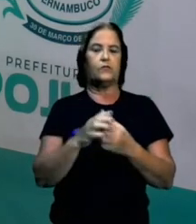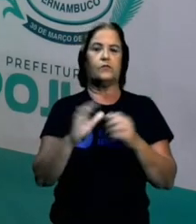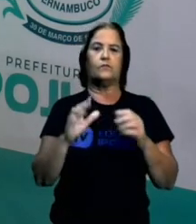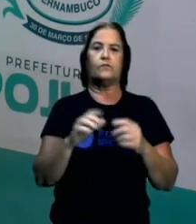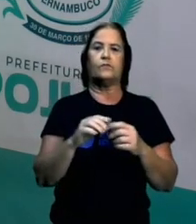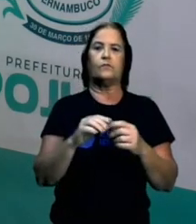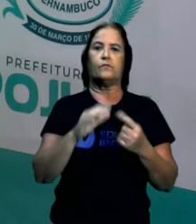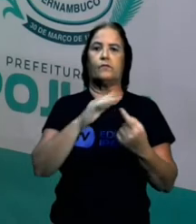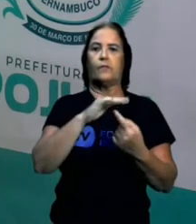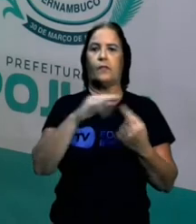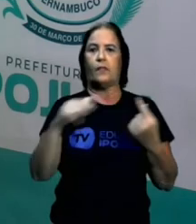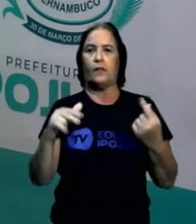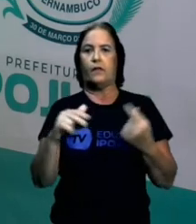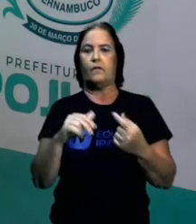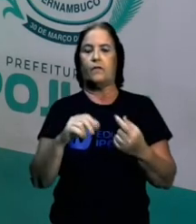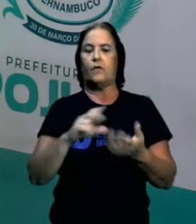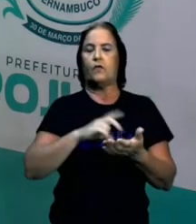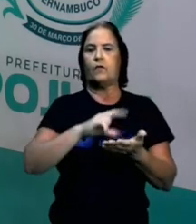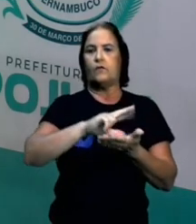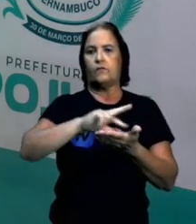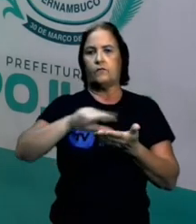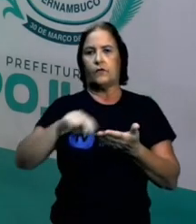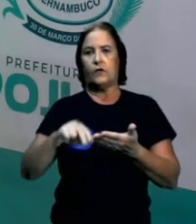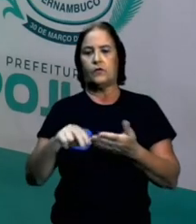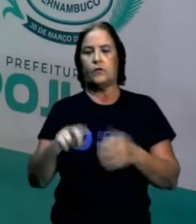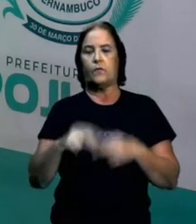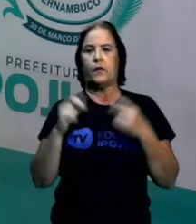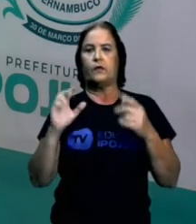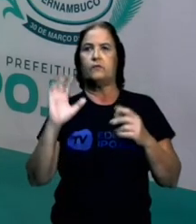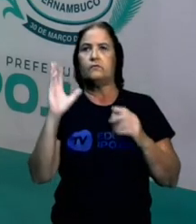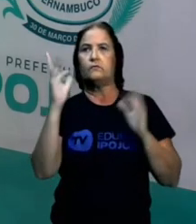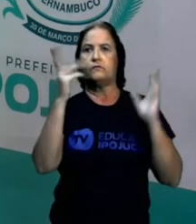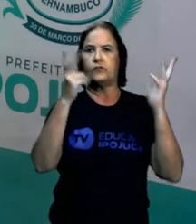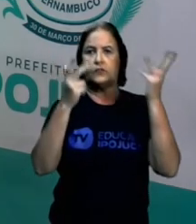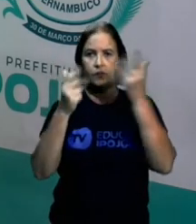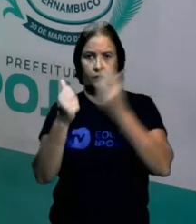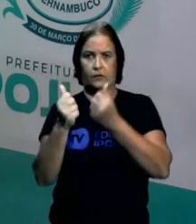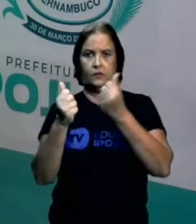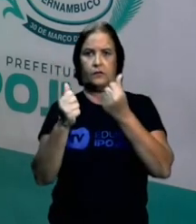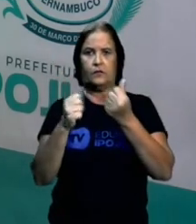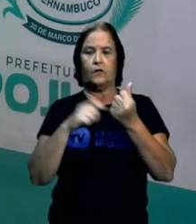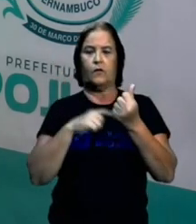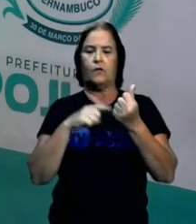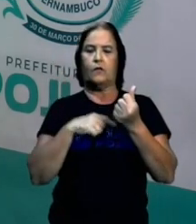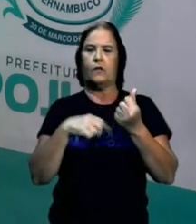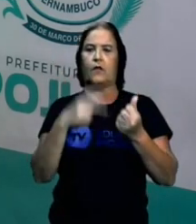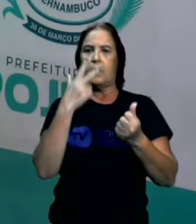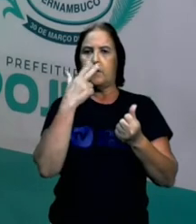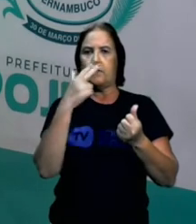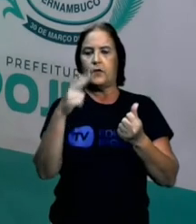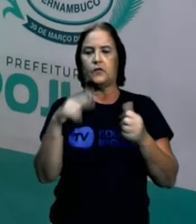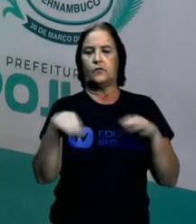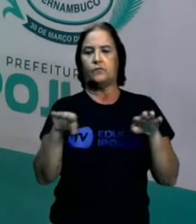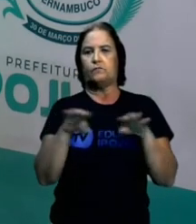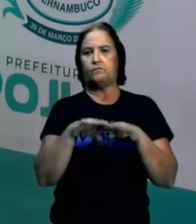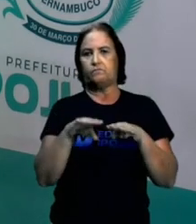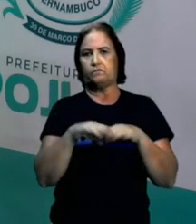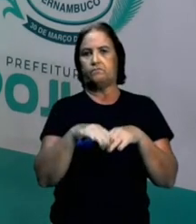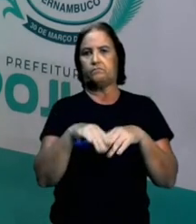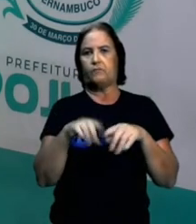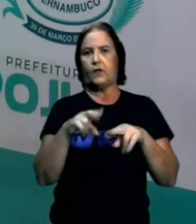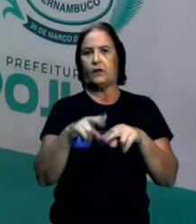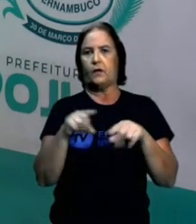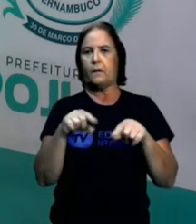certo? Com relação à vegetação, a gente tem a mesma situação, porque